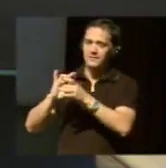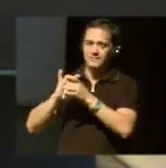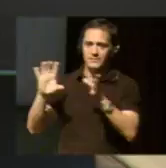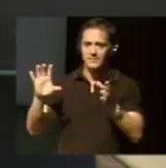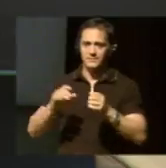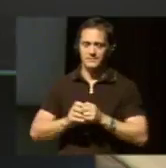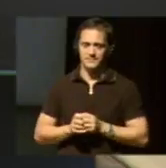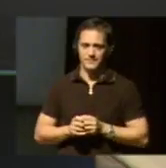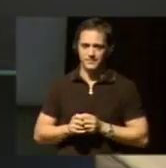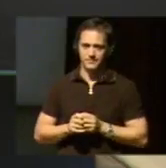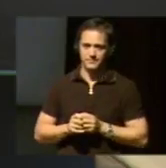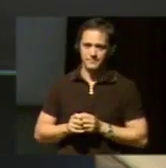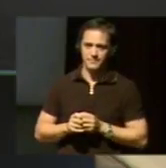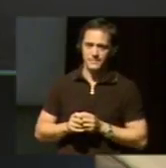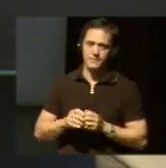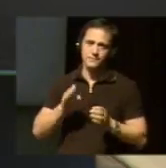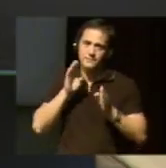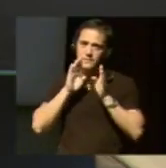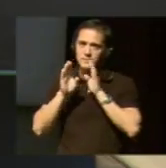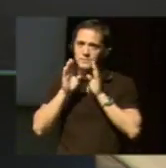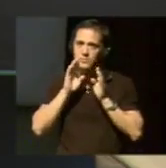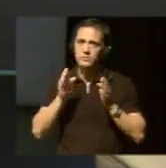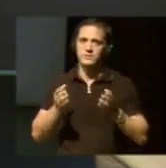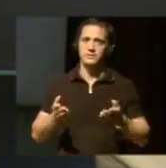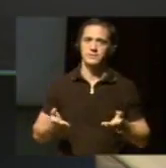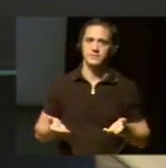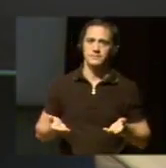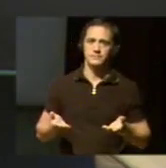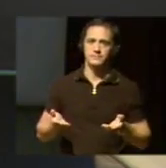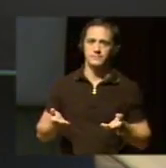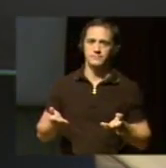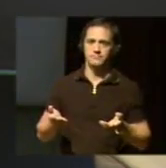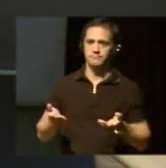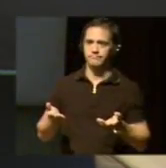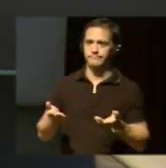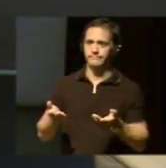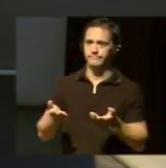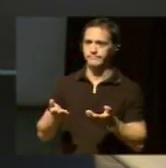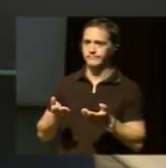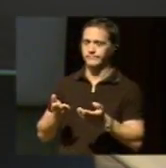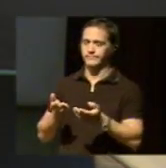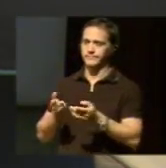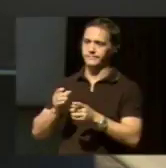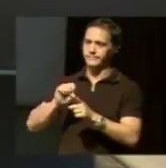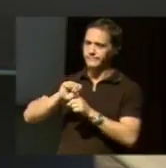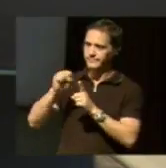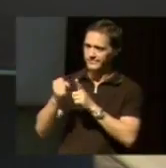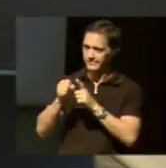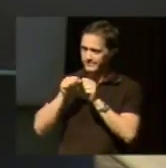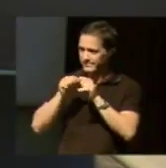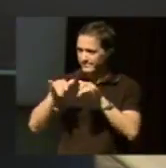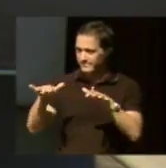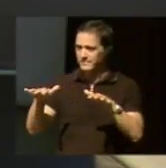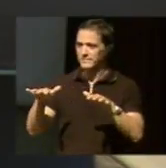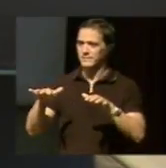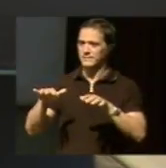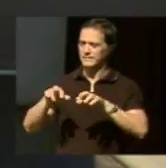por exemplo, via Facebook ou via fóruns, que é muito usado,